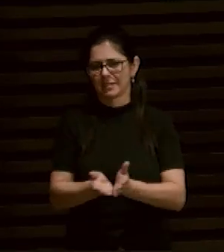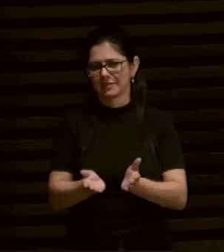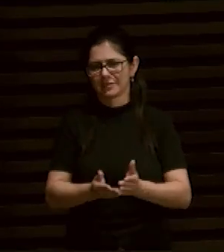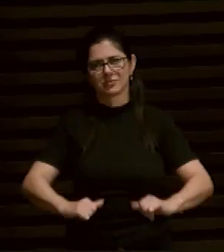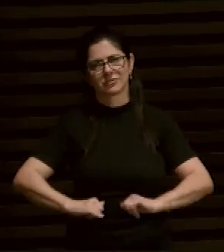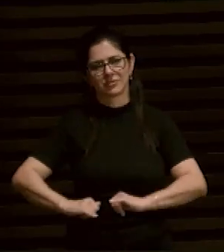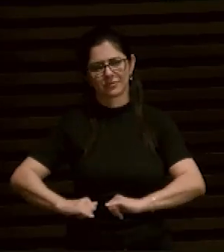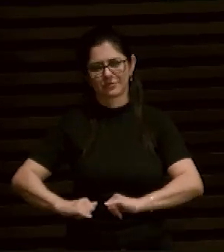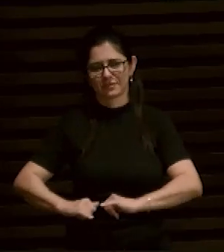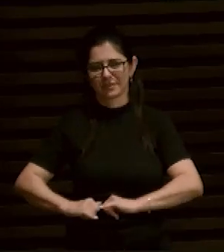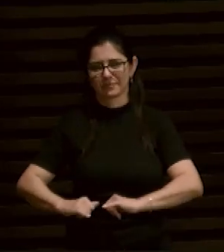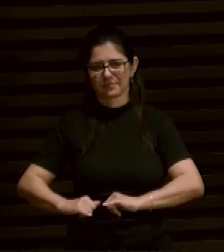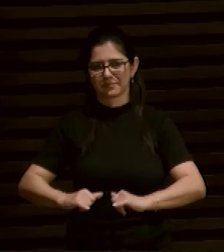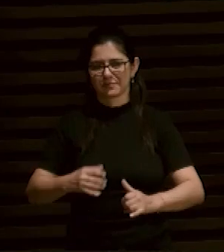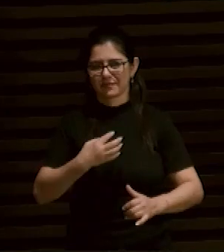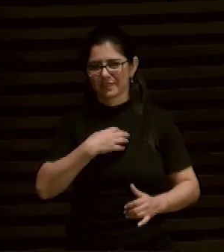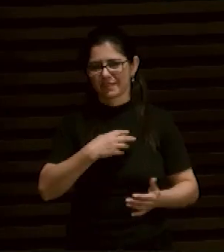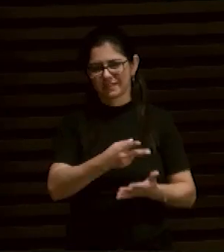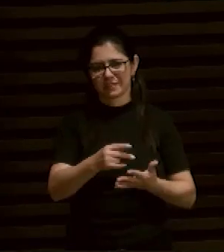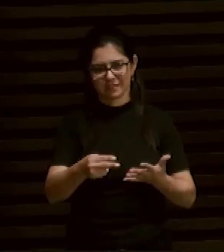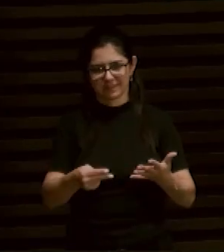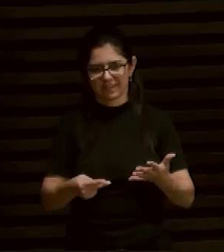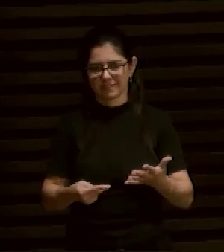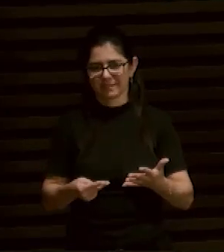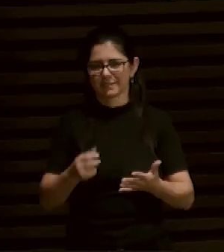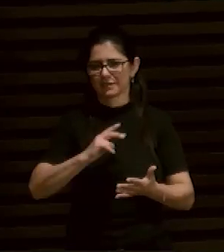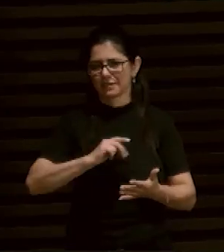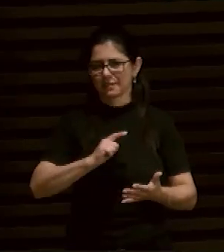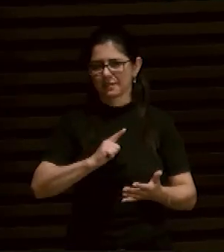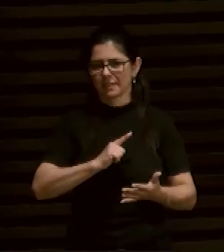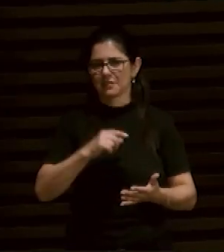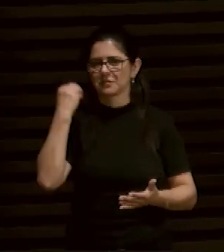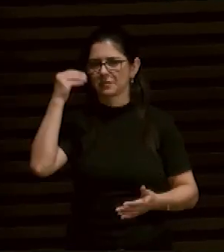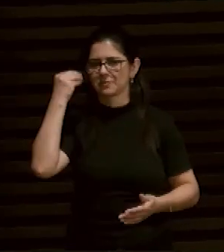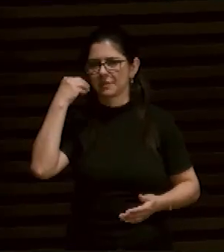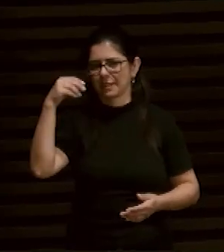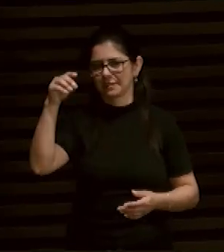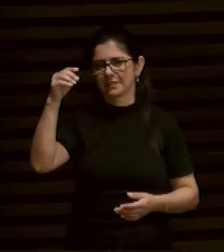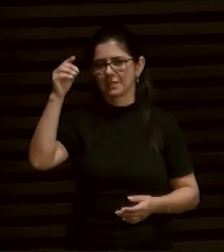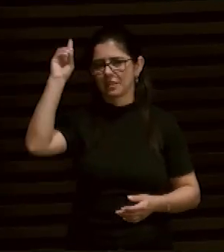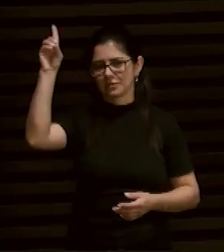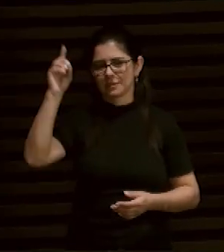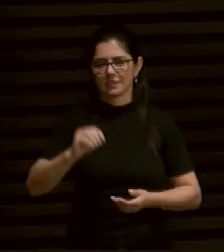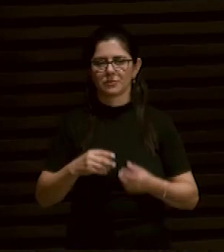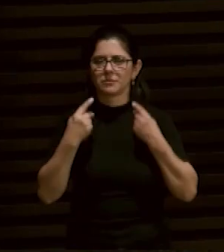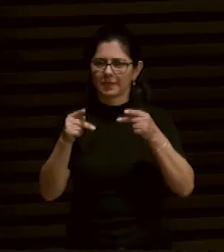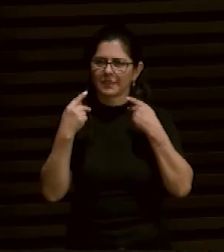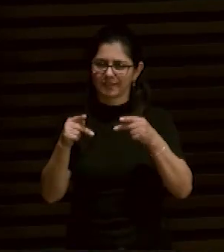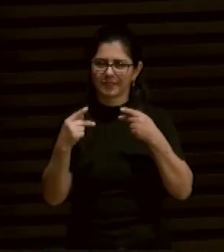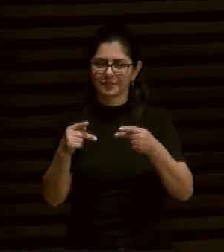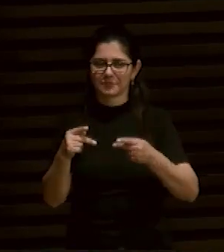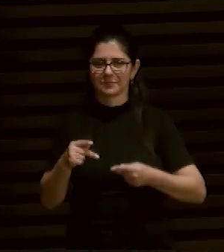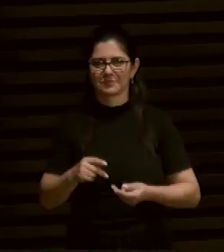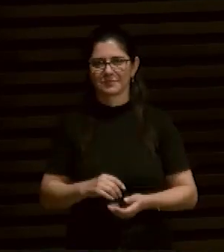tantas formas, ele teve uma experiência da graça do Senhor, para que pudesse ser preparado por Deus para poder pregar essa mensagem ao povo ninivita.